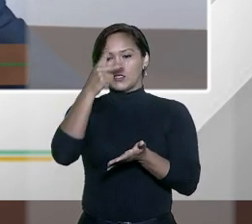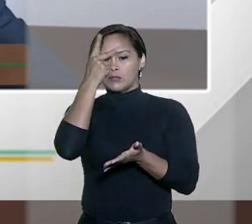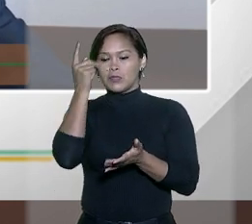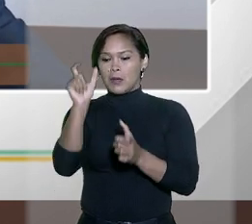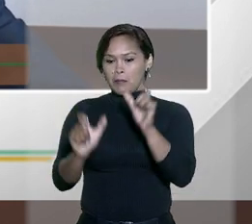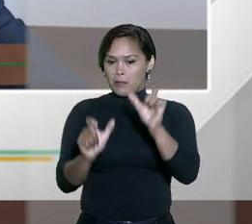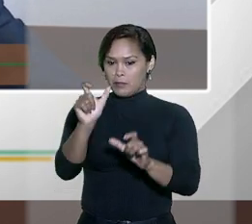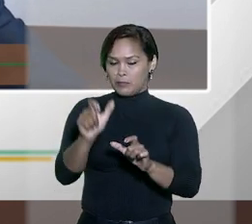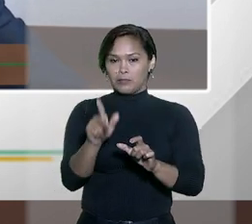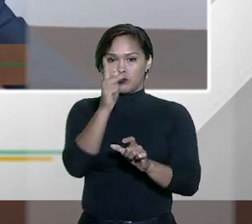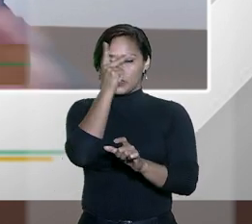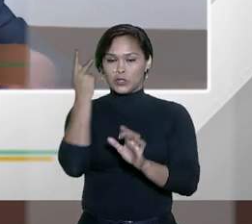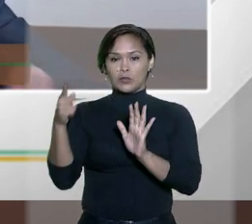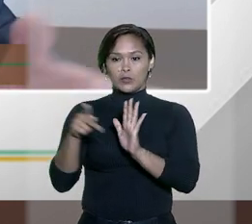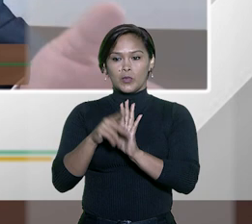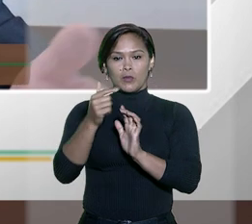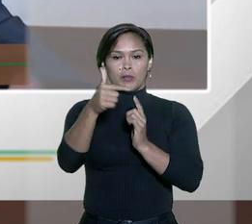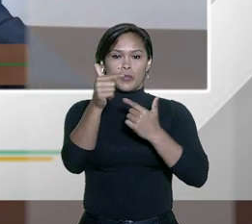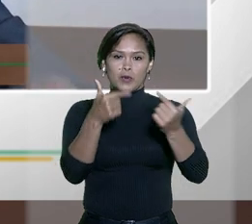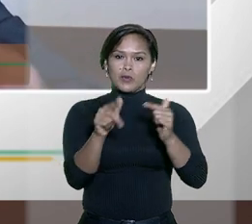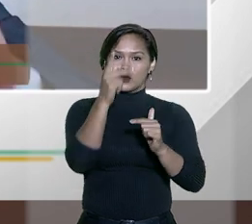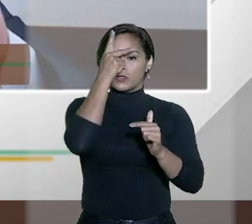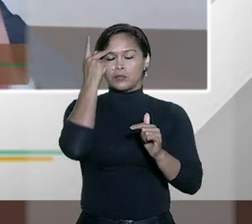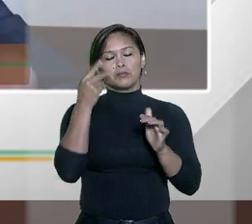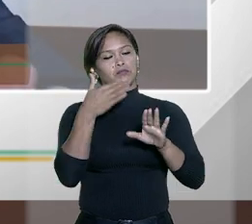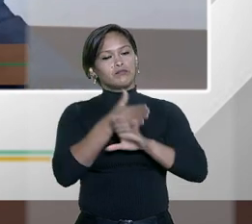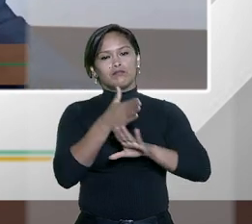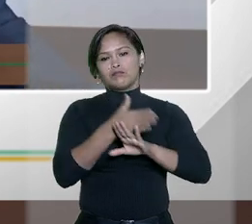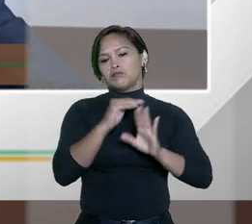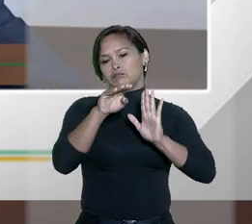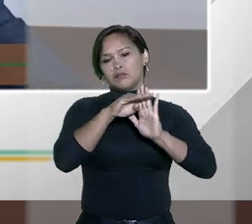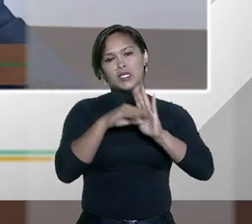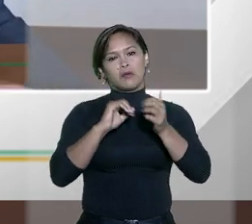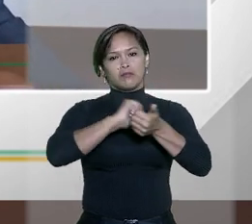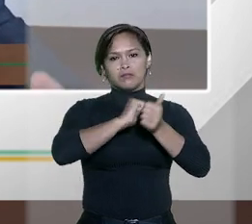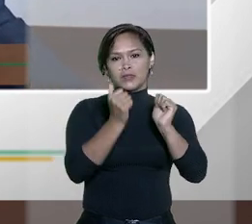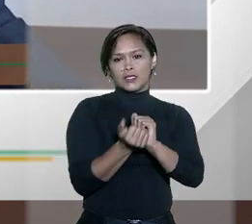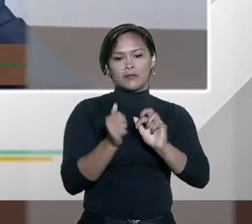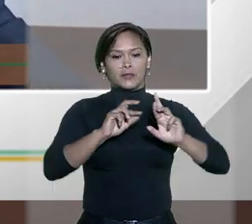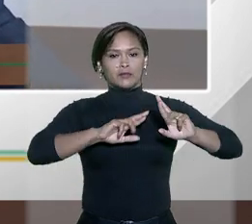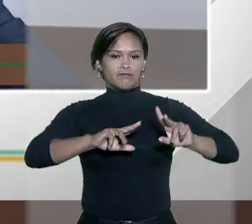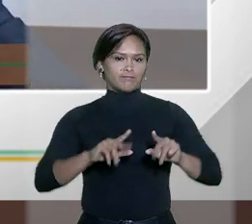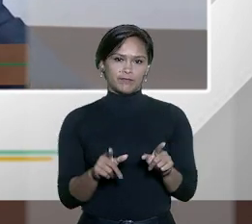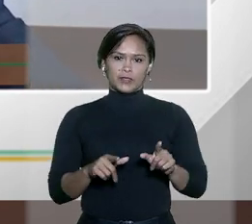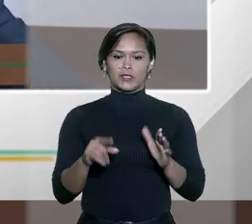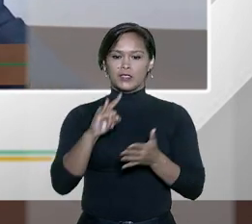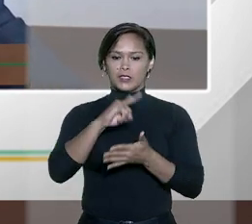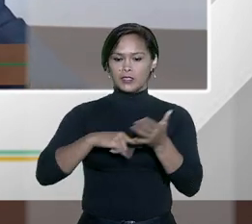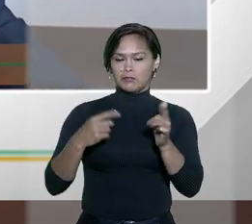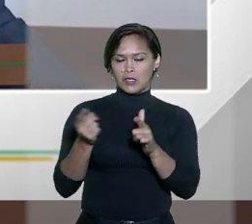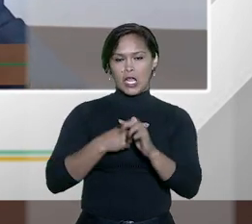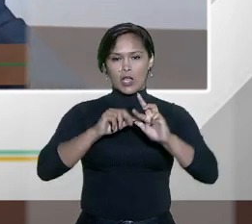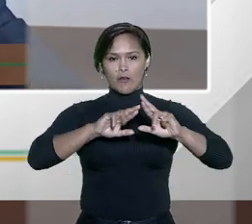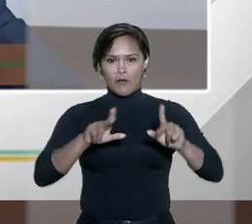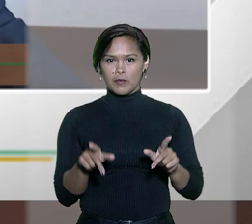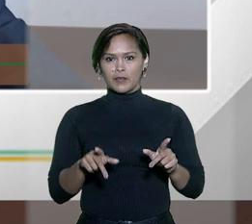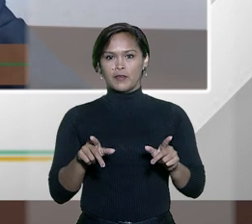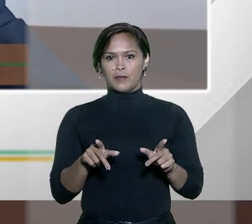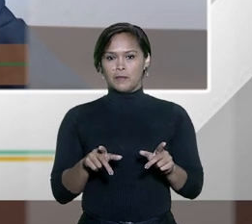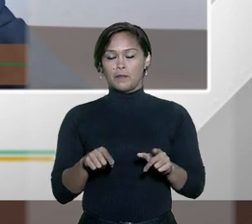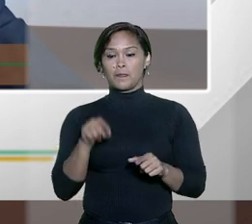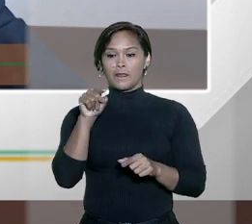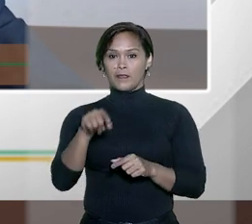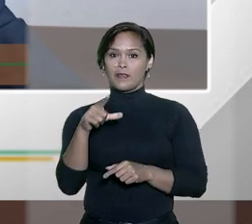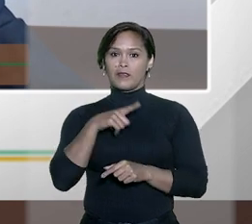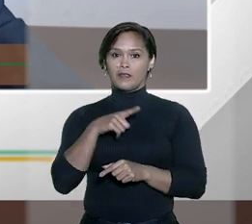de pessoa, enfim, outras pessoas não têm esse formato aqui desse precatório diferenciado.